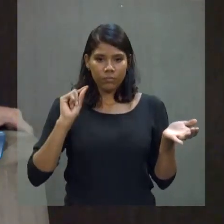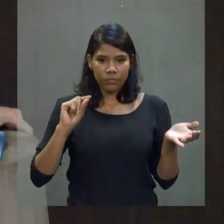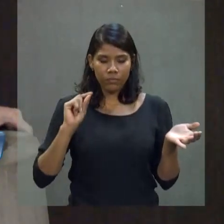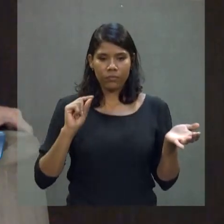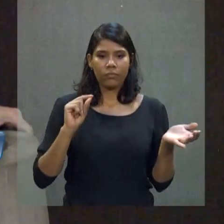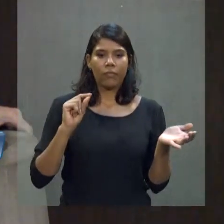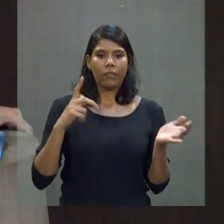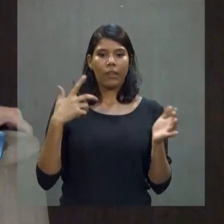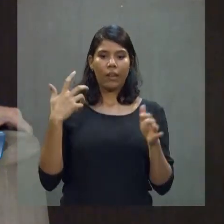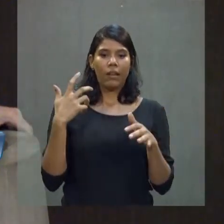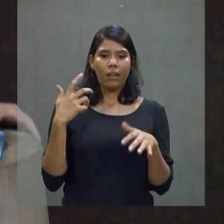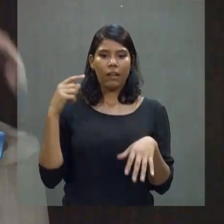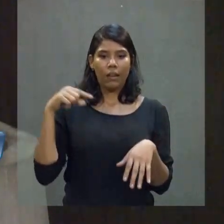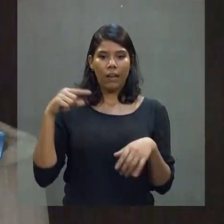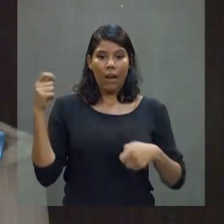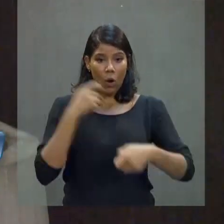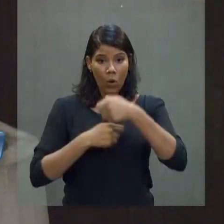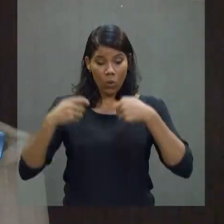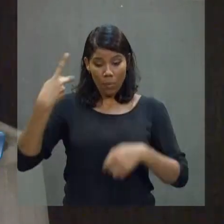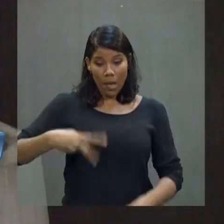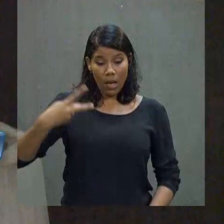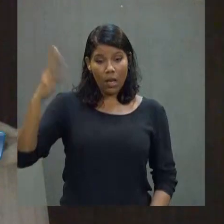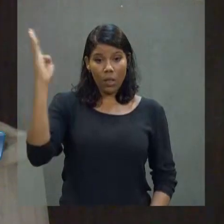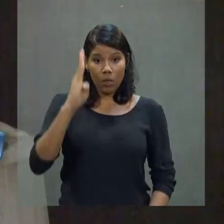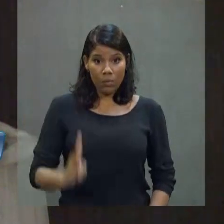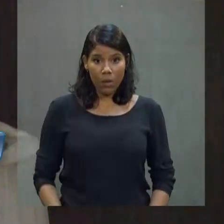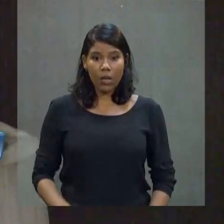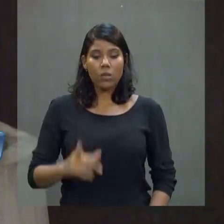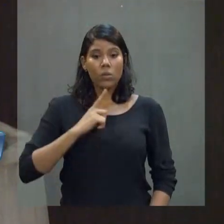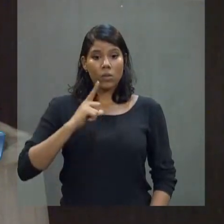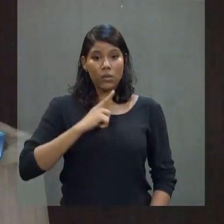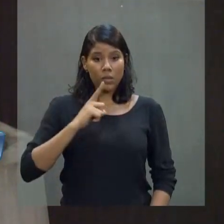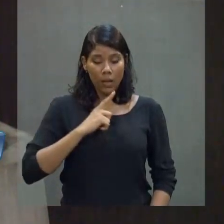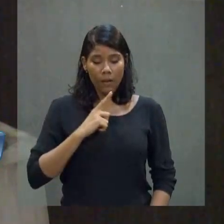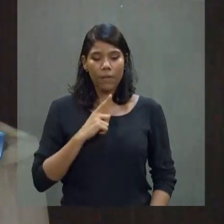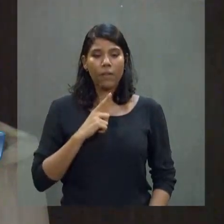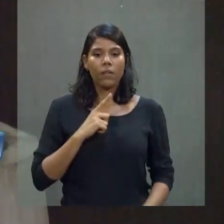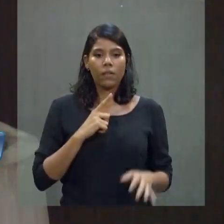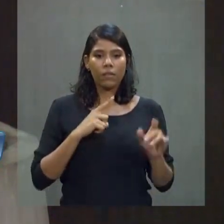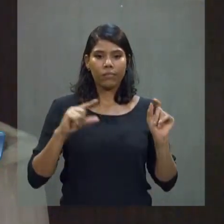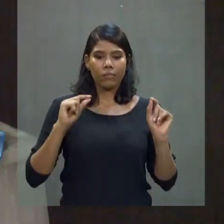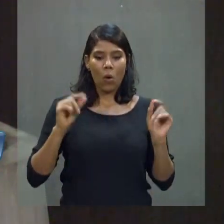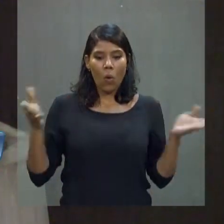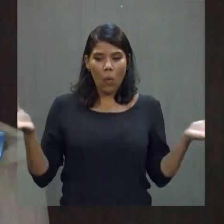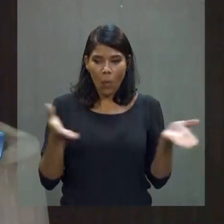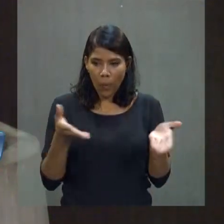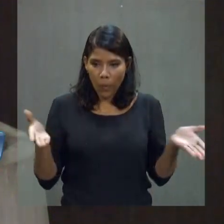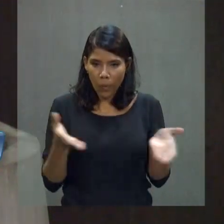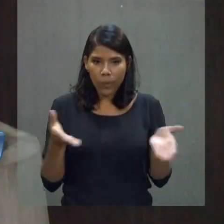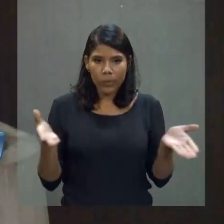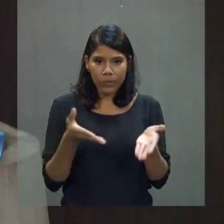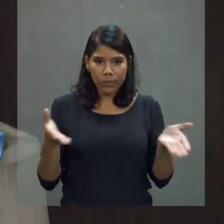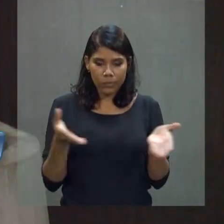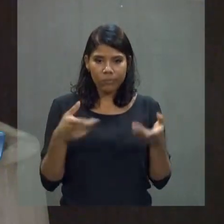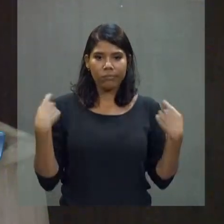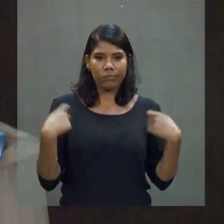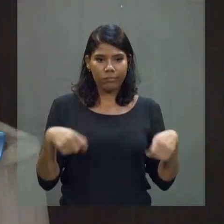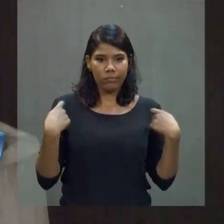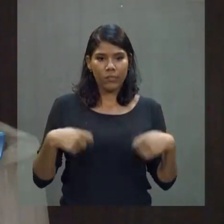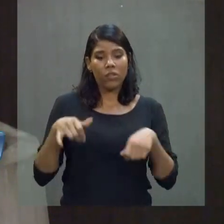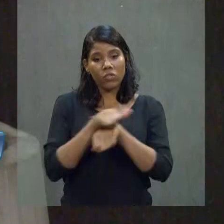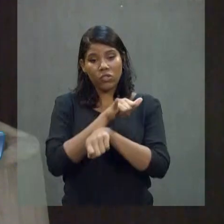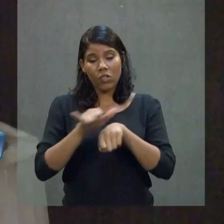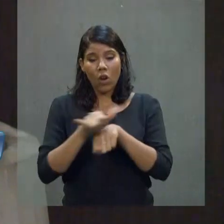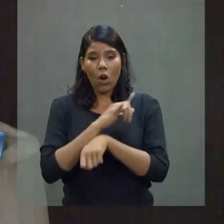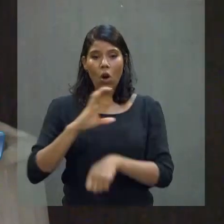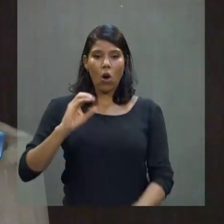economia brasileira. Hoje, inclusive, nós temos o desafio de superar os combustíveis fósseis. Mas